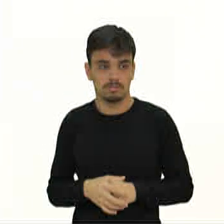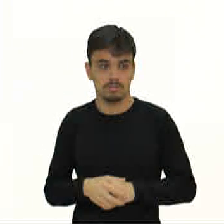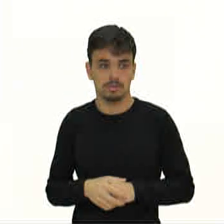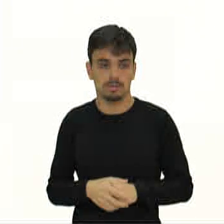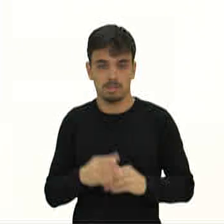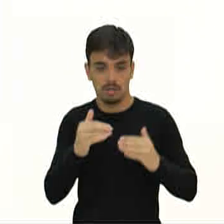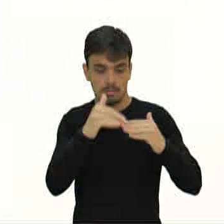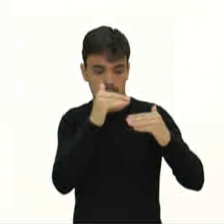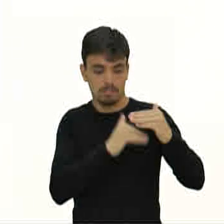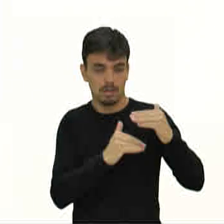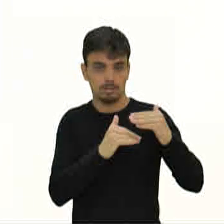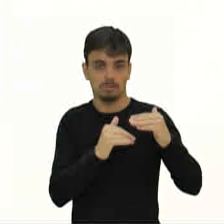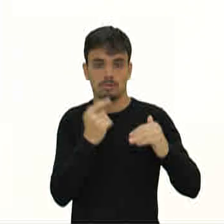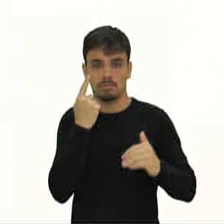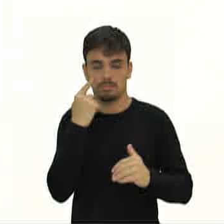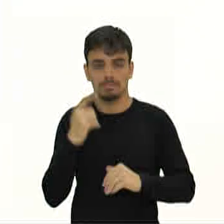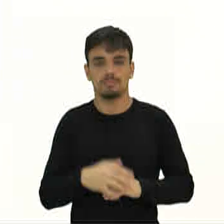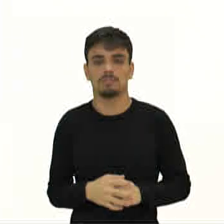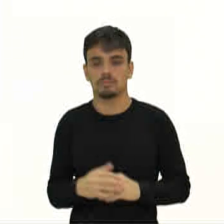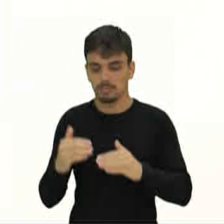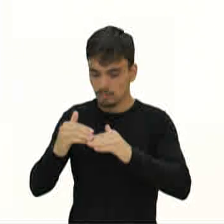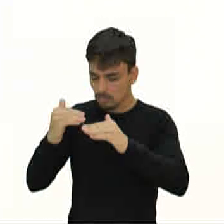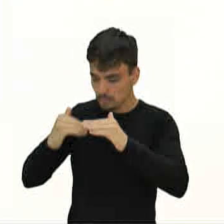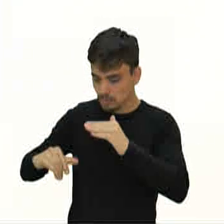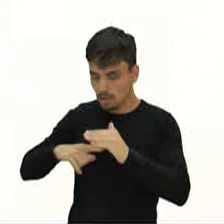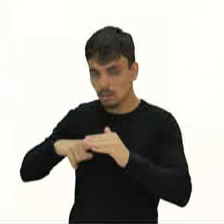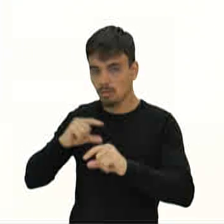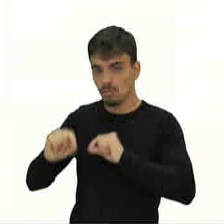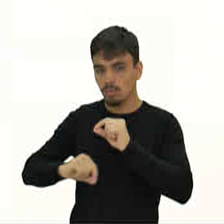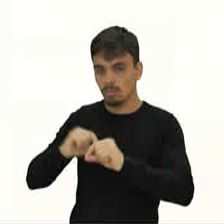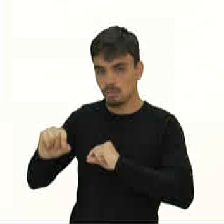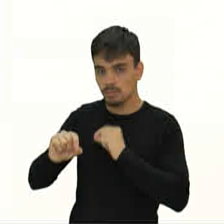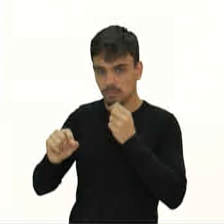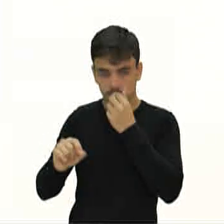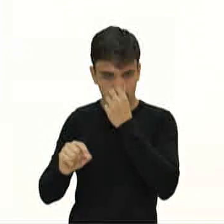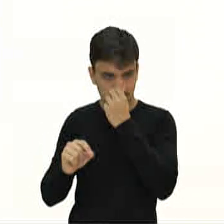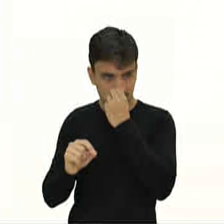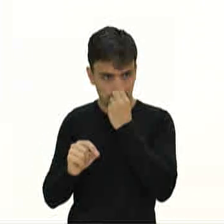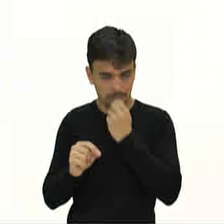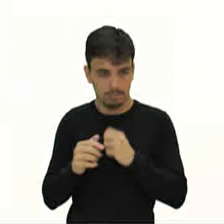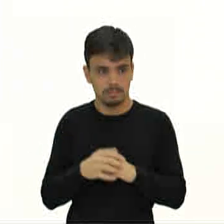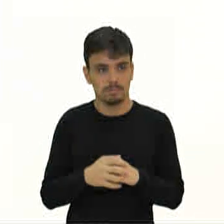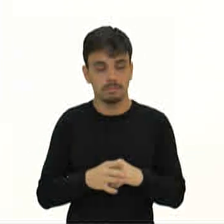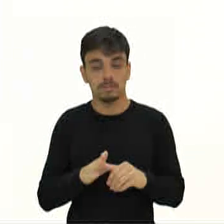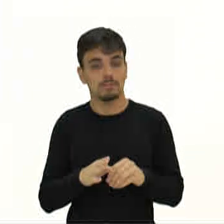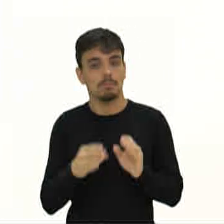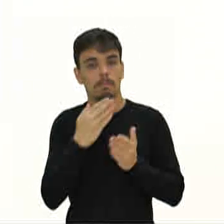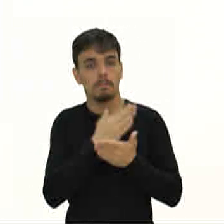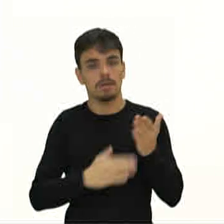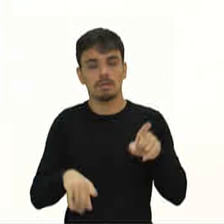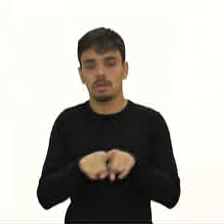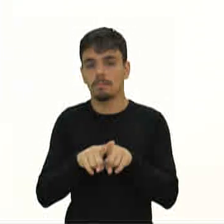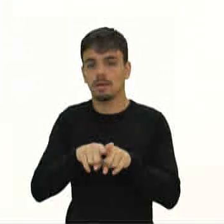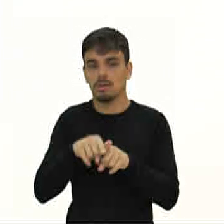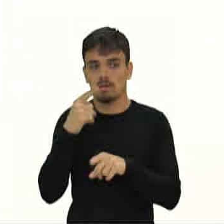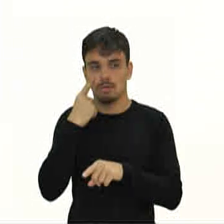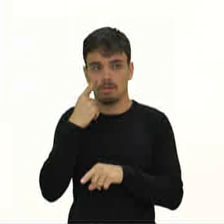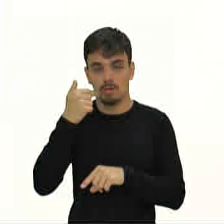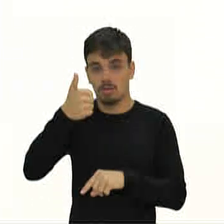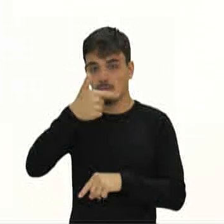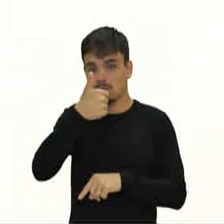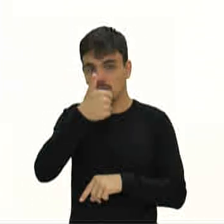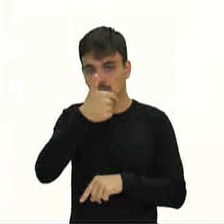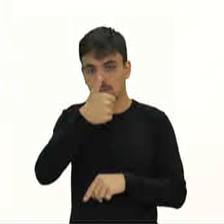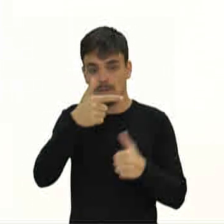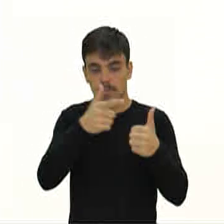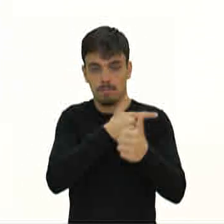gabarito dos números. Ó, então, o primeiro à esquerda é o 12, o do meio que a gente vai ter ali é o 2, o da direita temos